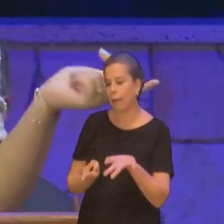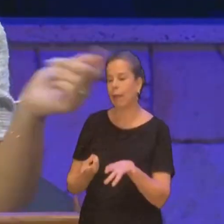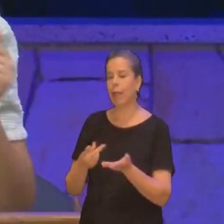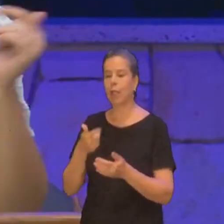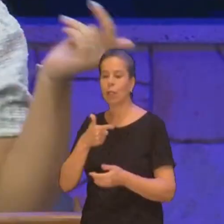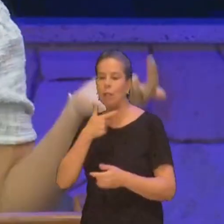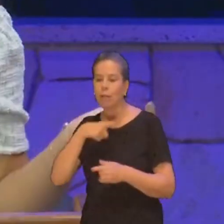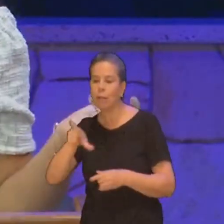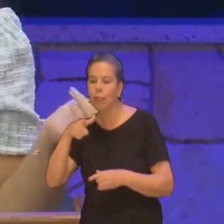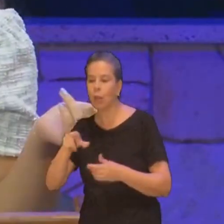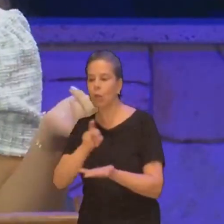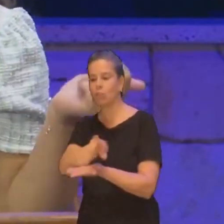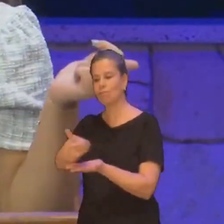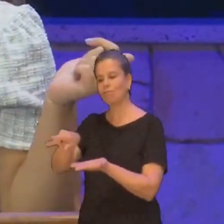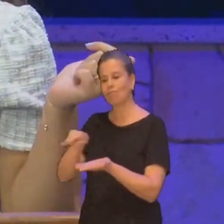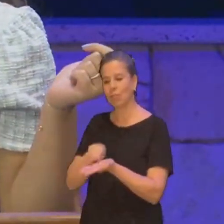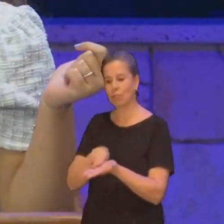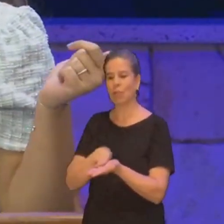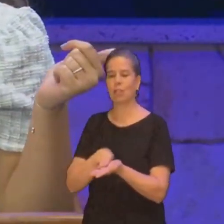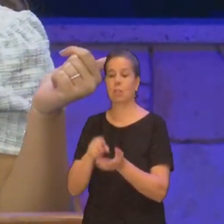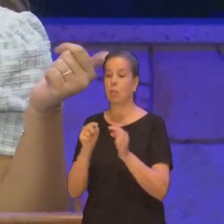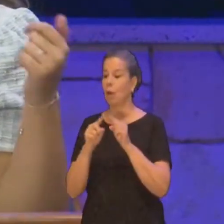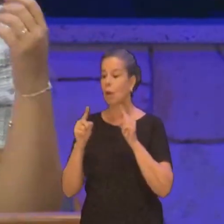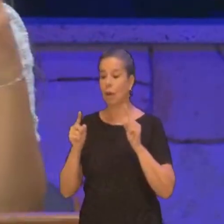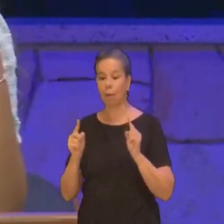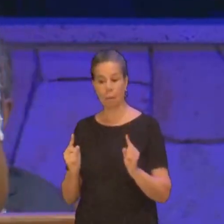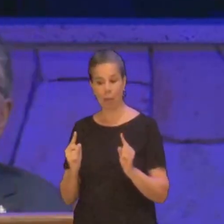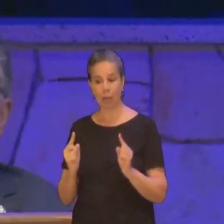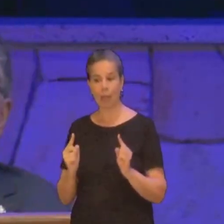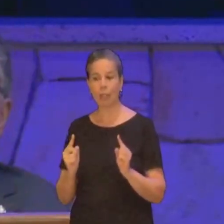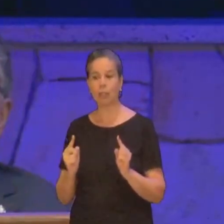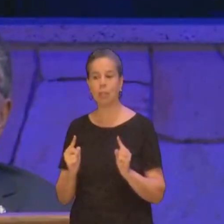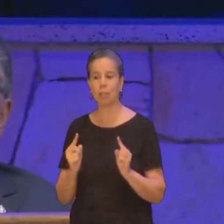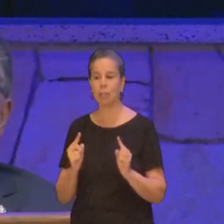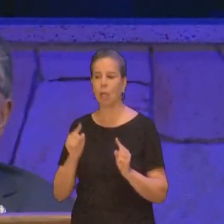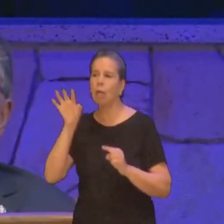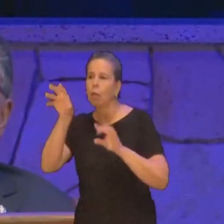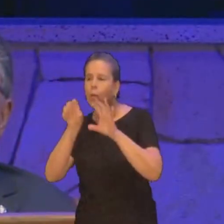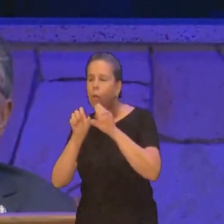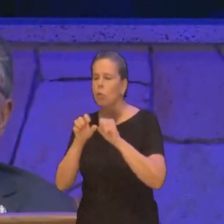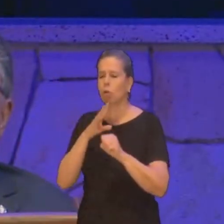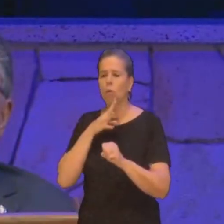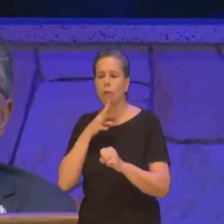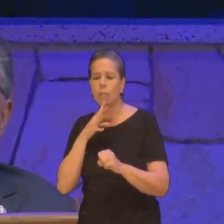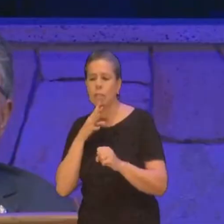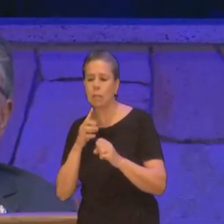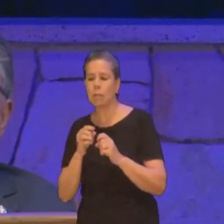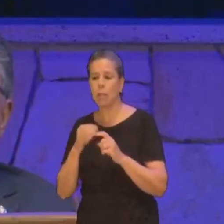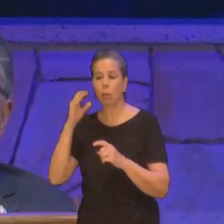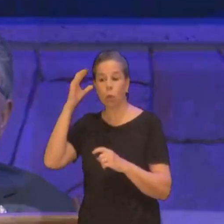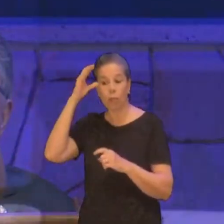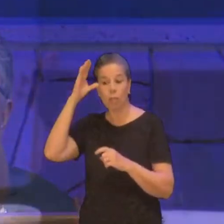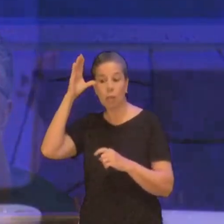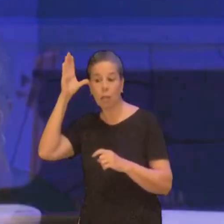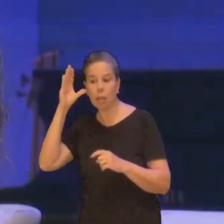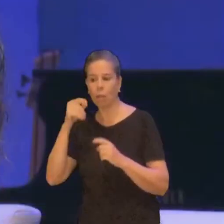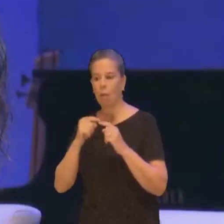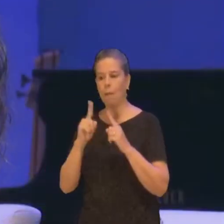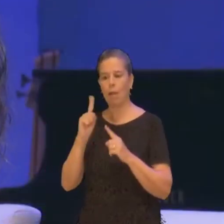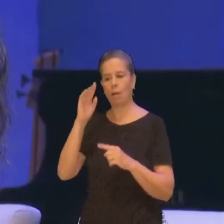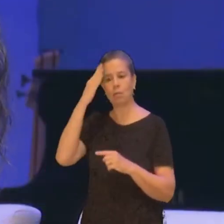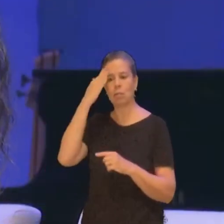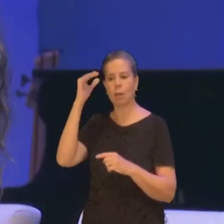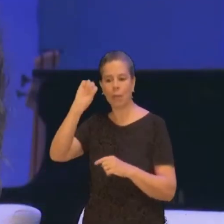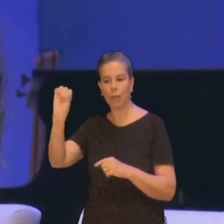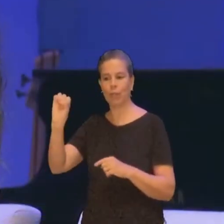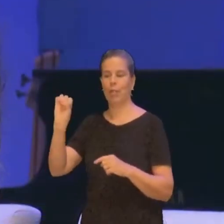em aramaico, em hebraico, mas isso são buscas de conhecimentos e não de sabedoria. E a partir desses conhecimentos